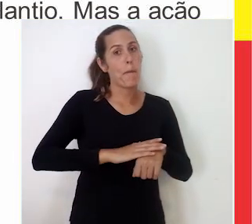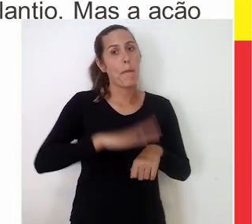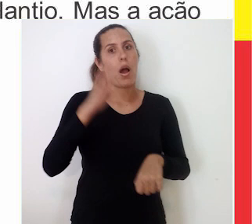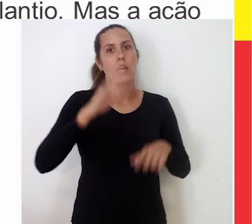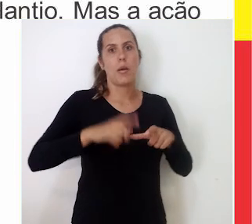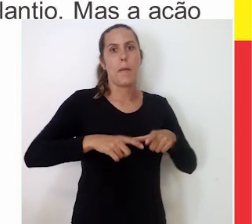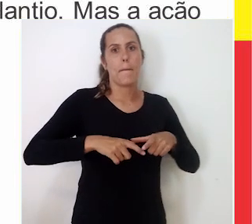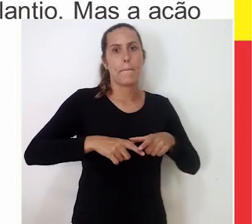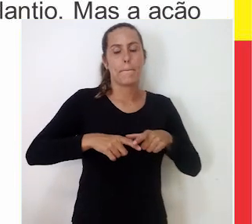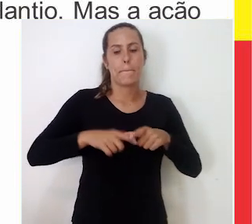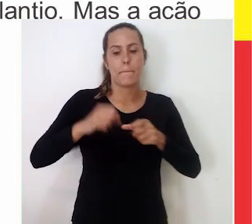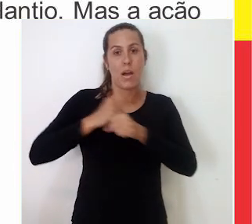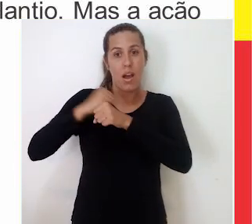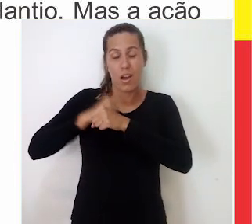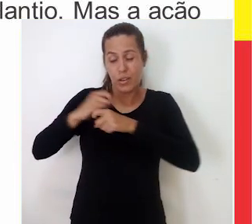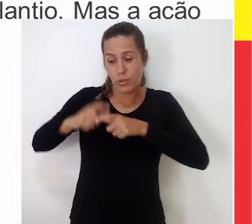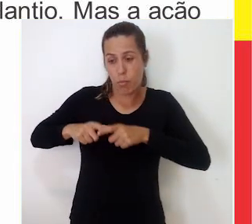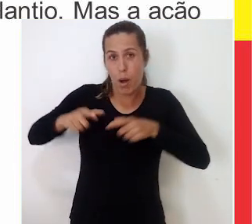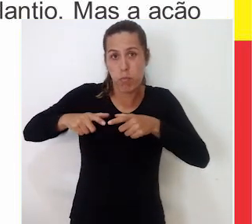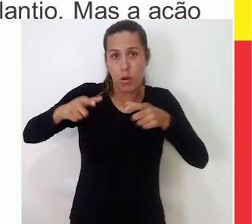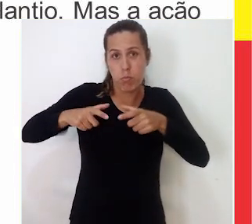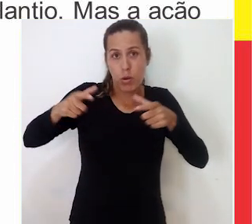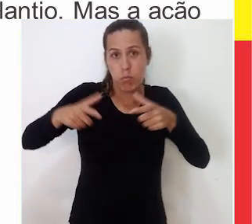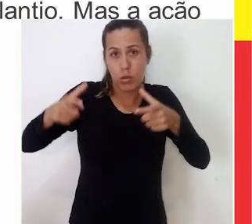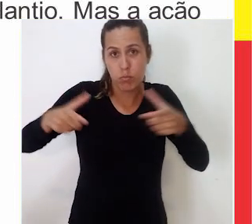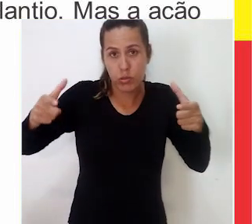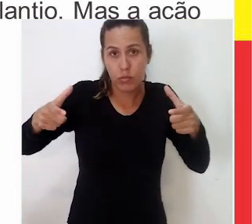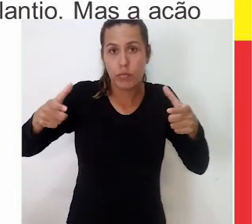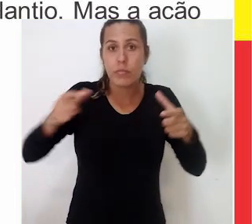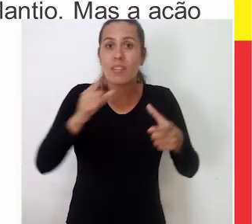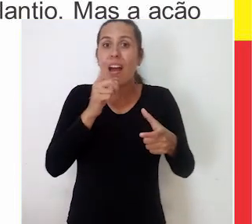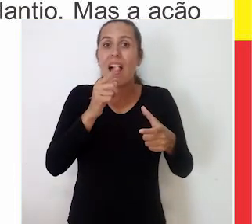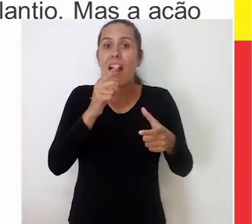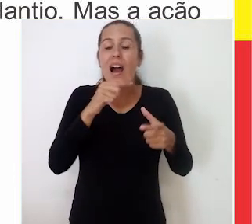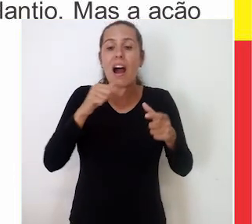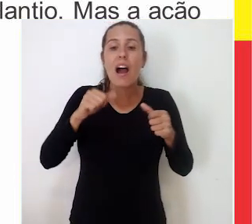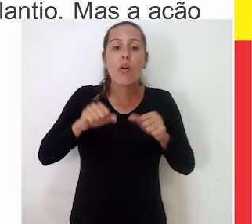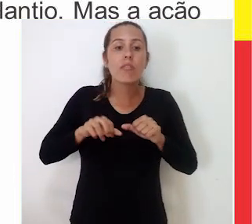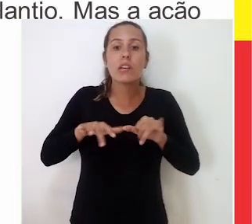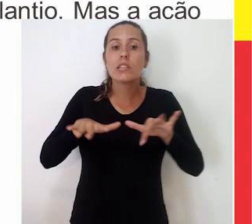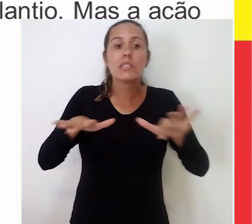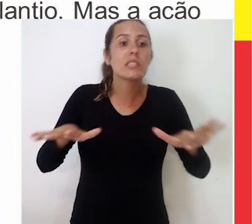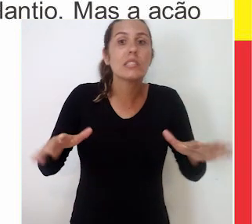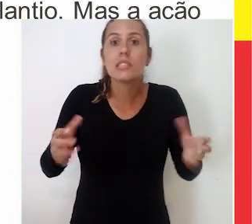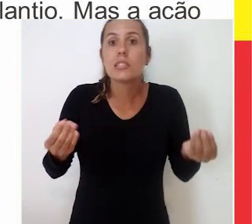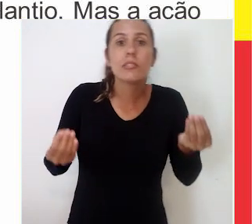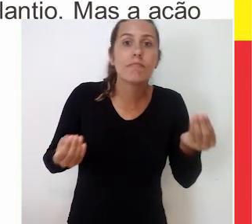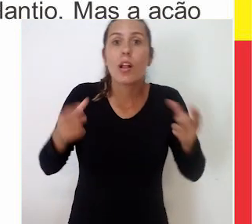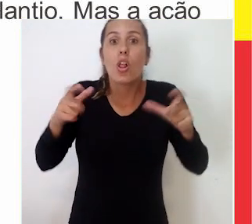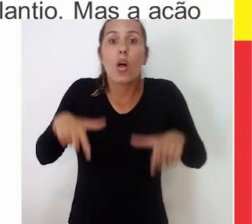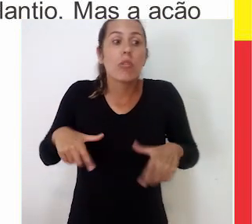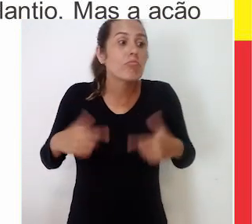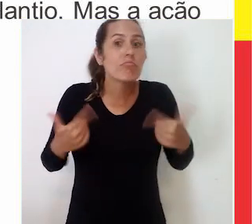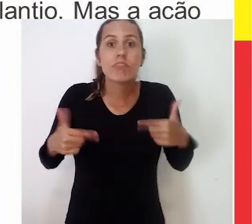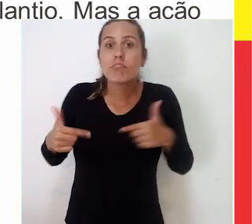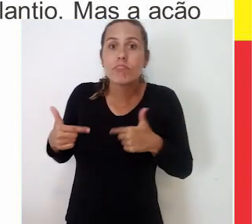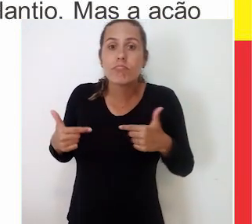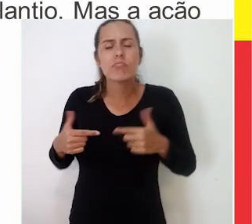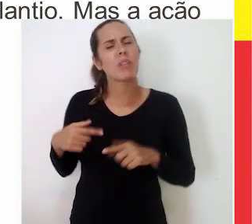mais intensas ao longo das décadas, a água não tem para onde escorrer. Por quê,